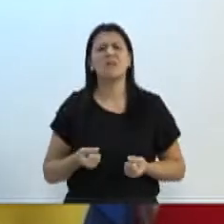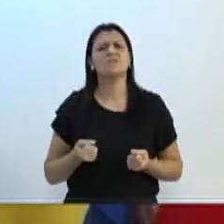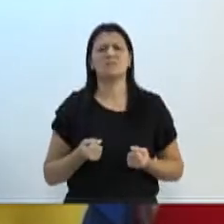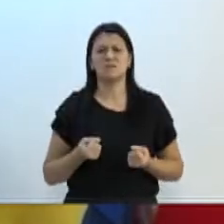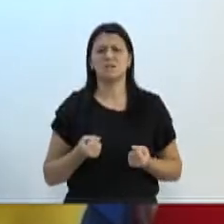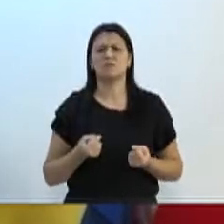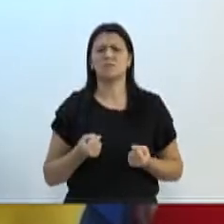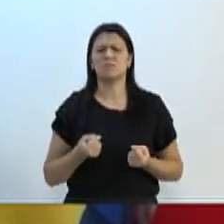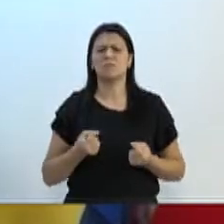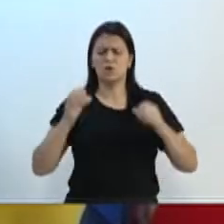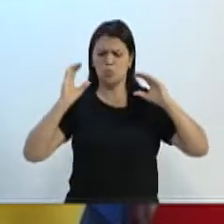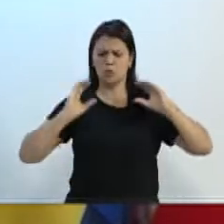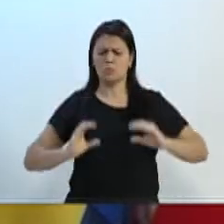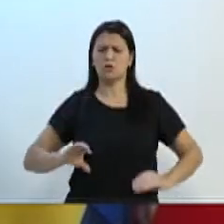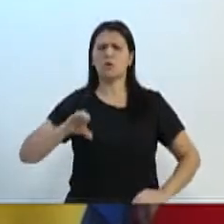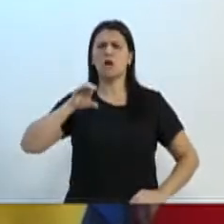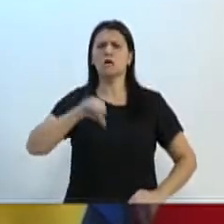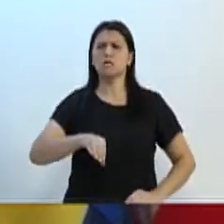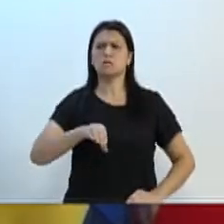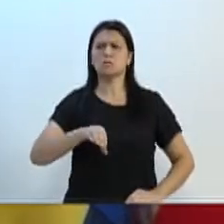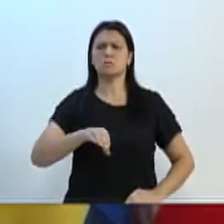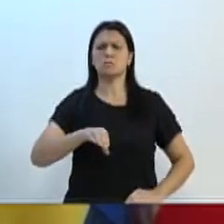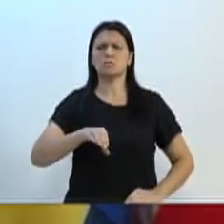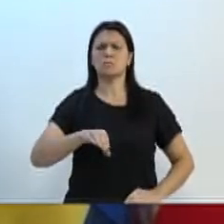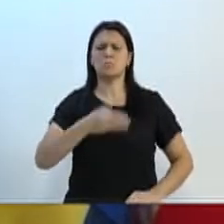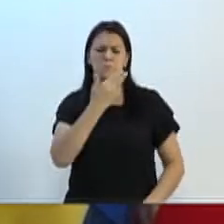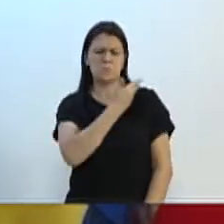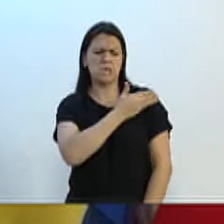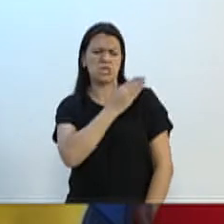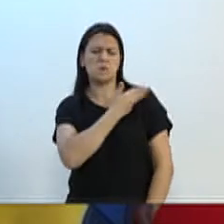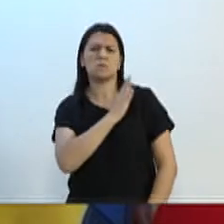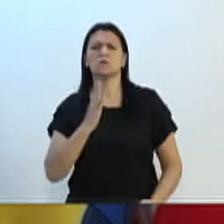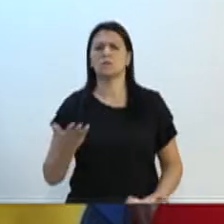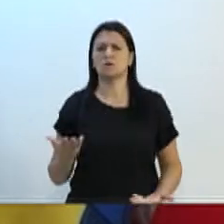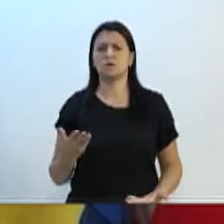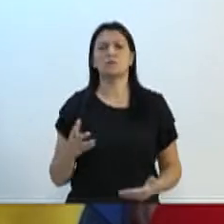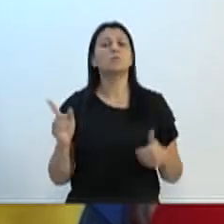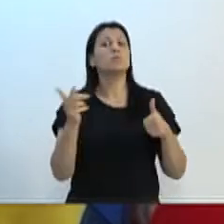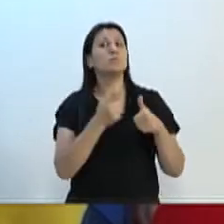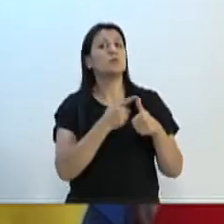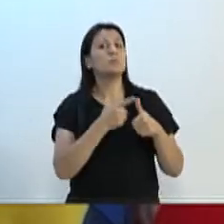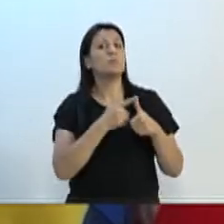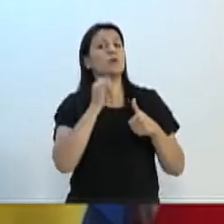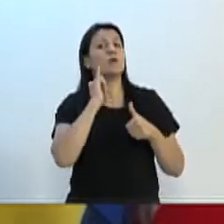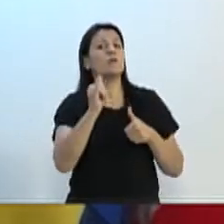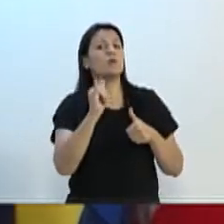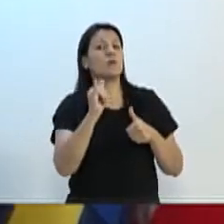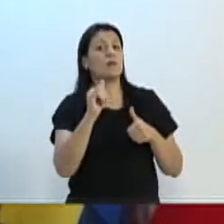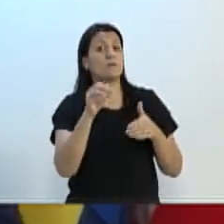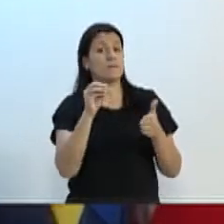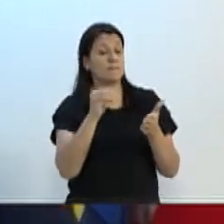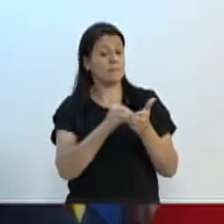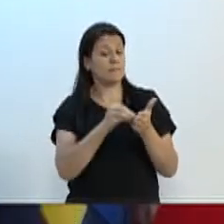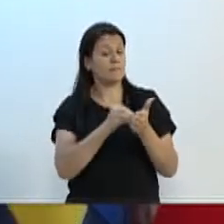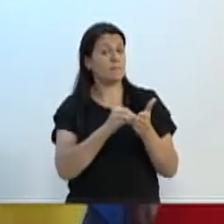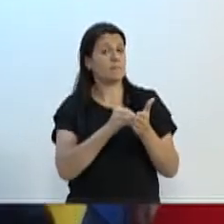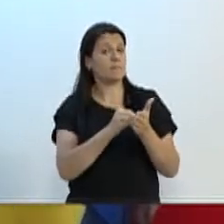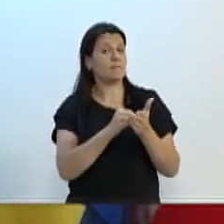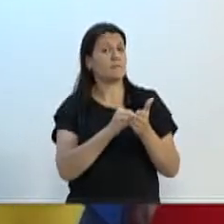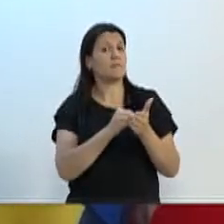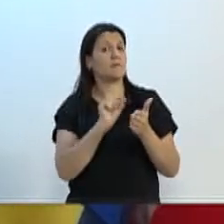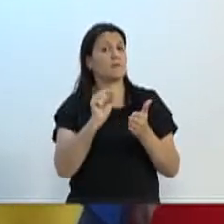nesse sentido, posturas de xenofobia, posturas de preconceito. Primeiro, quero dizer que é completamente ilegal, e aí como advogado e professor